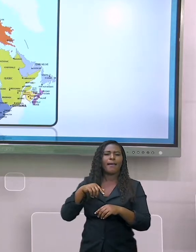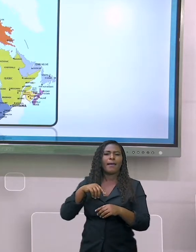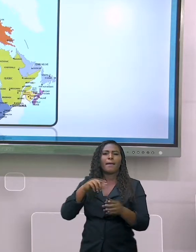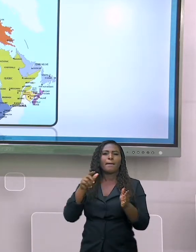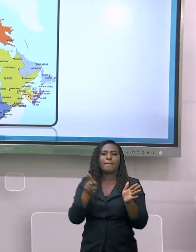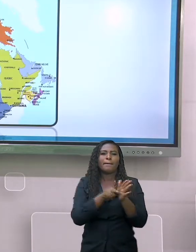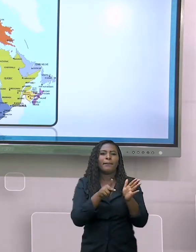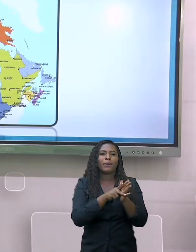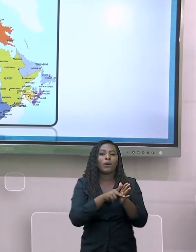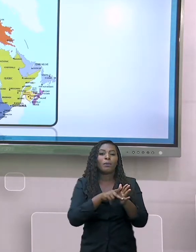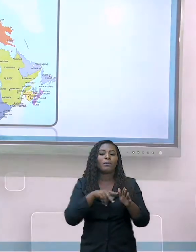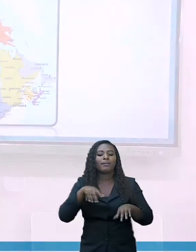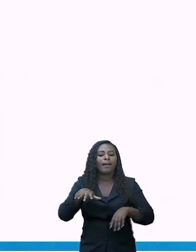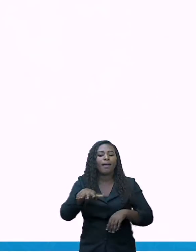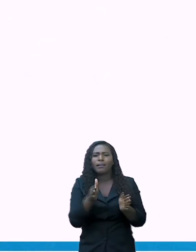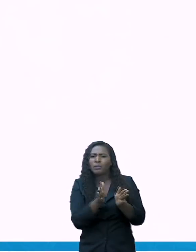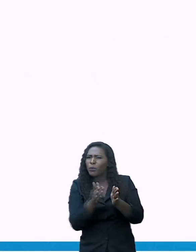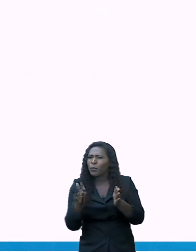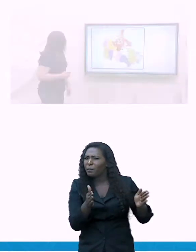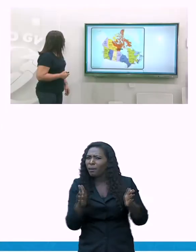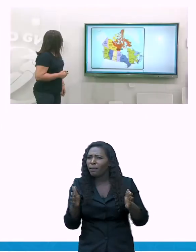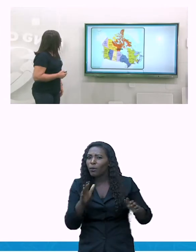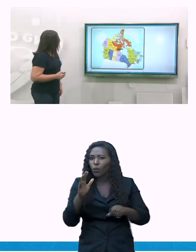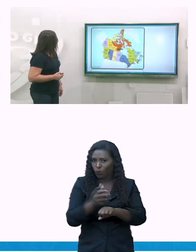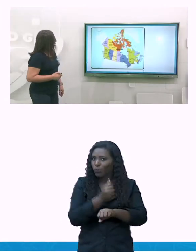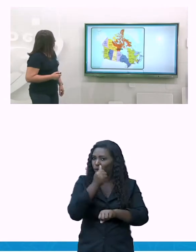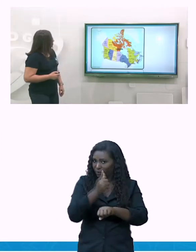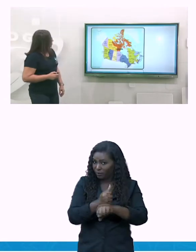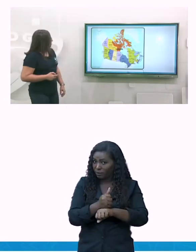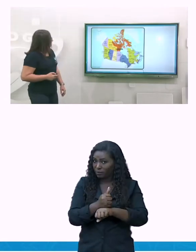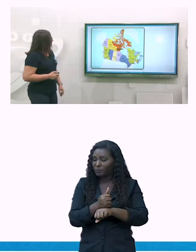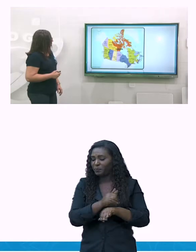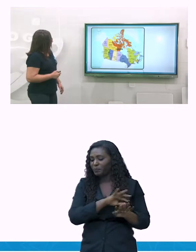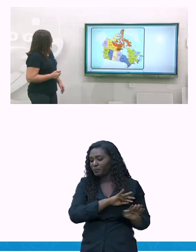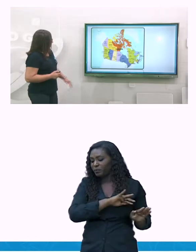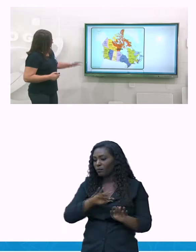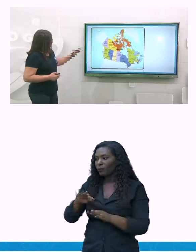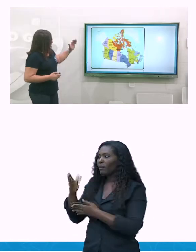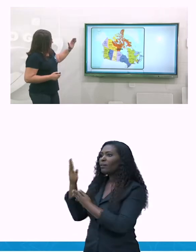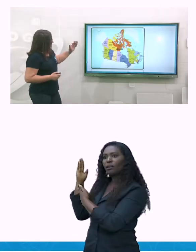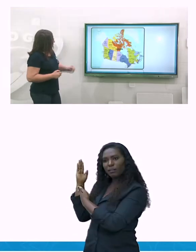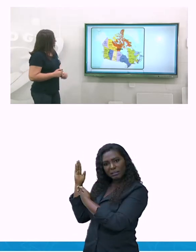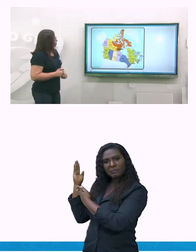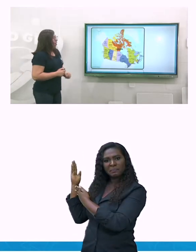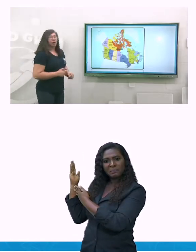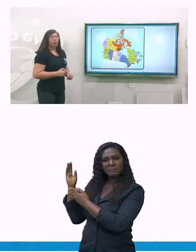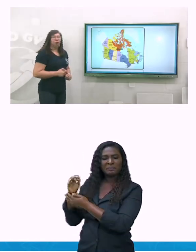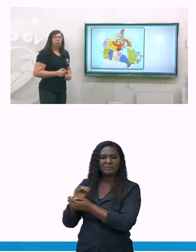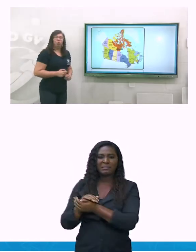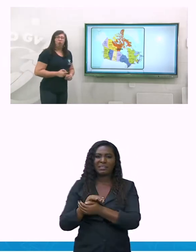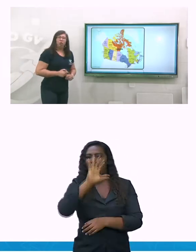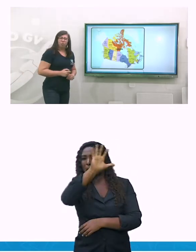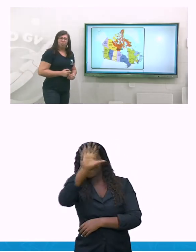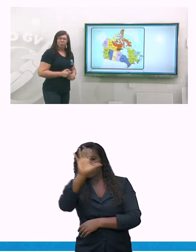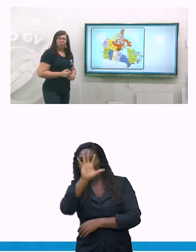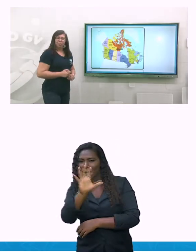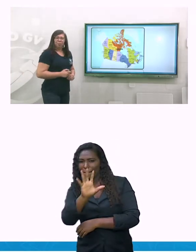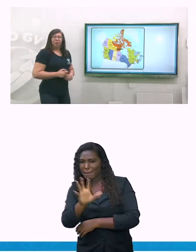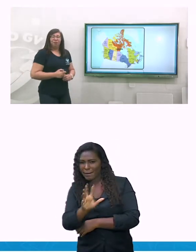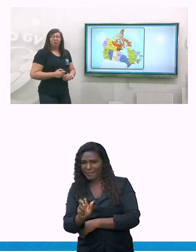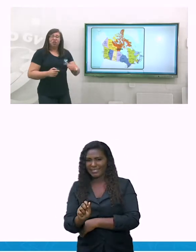E aqui nós temos um mapa do Canadá, está na América do